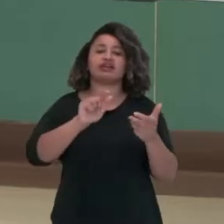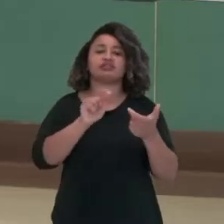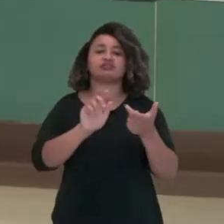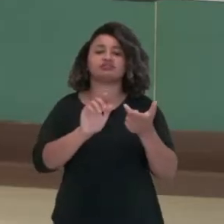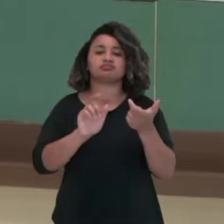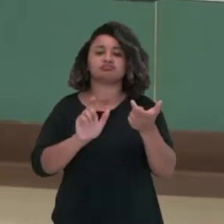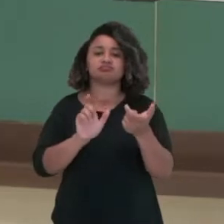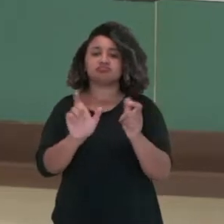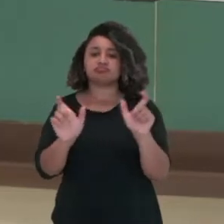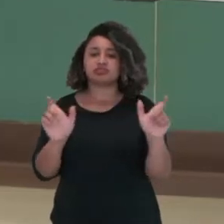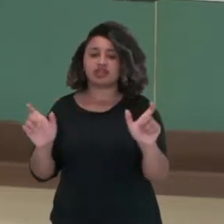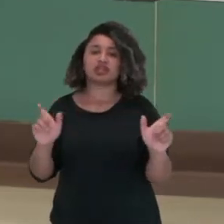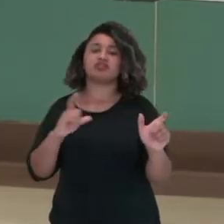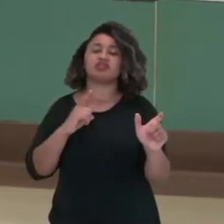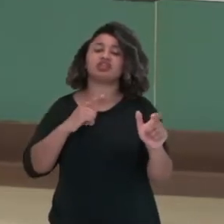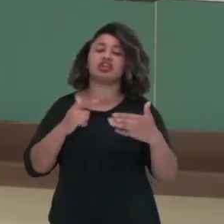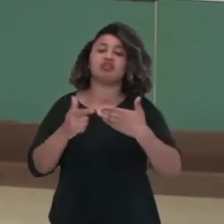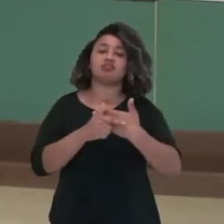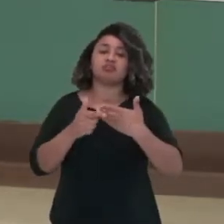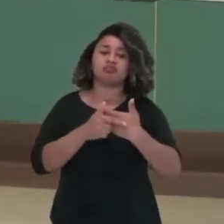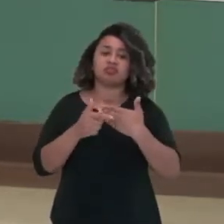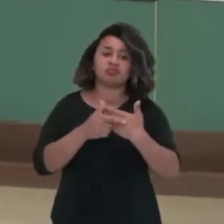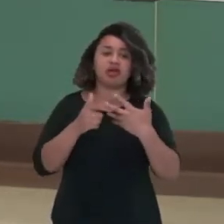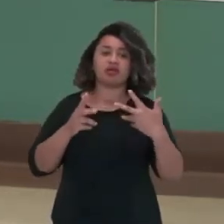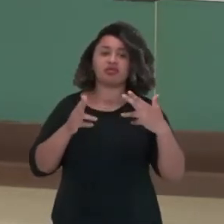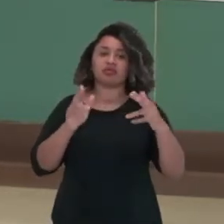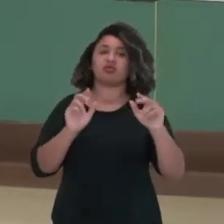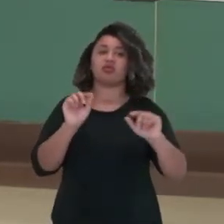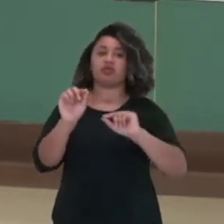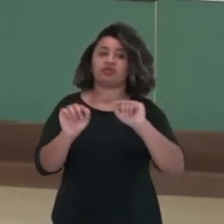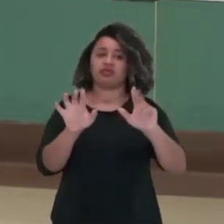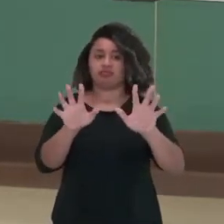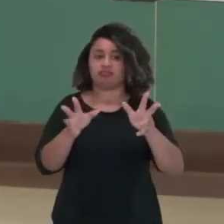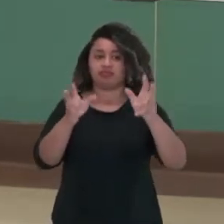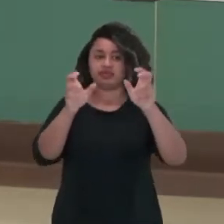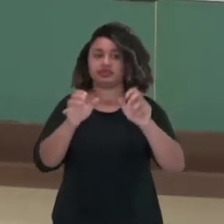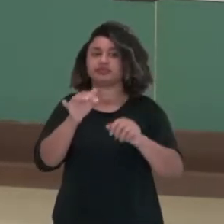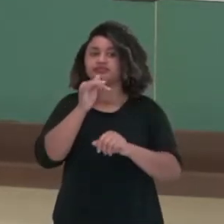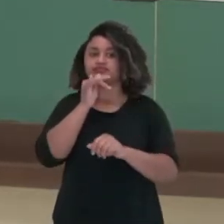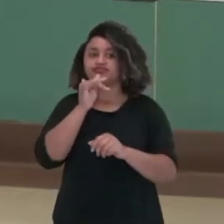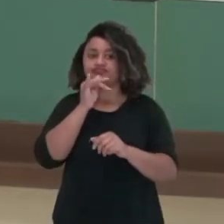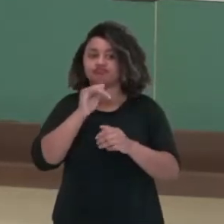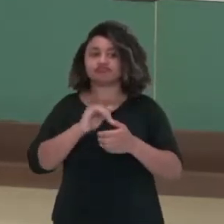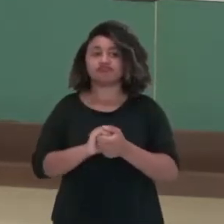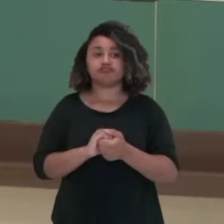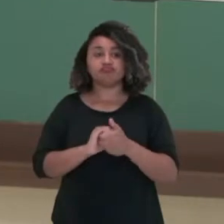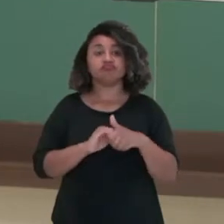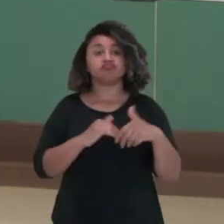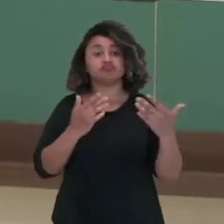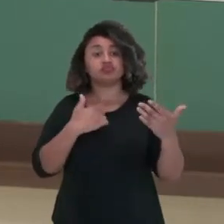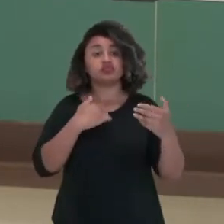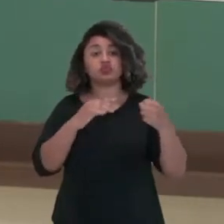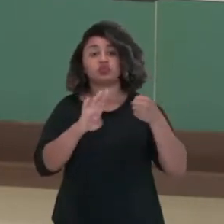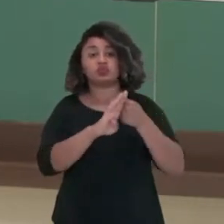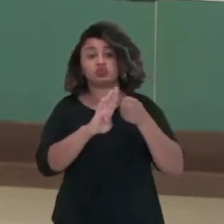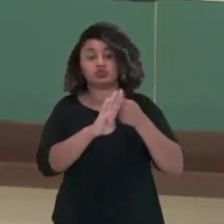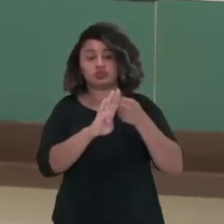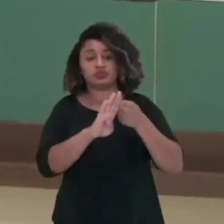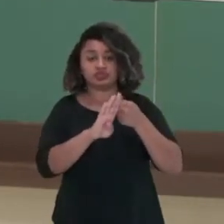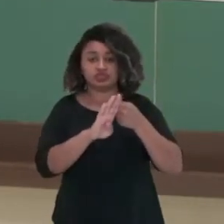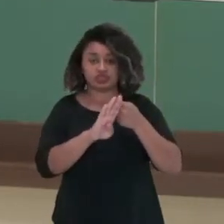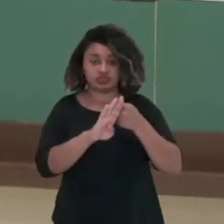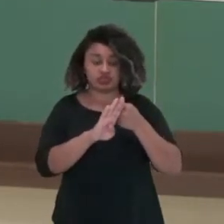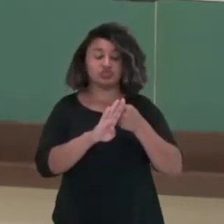com a mesma função sintática. Observe aqui, o exemplo. Primeiramente, de substantivos de